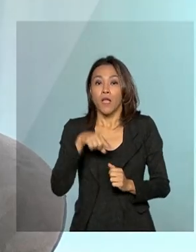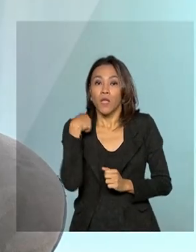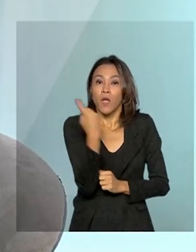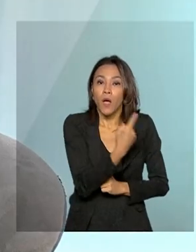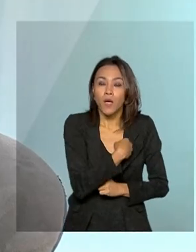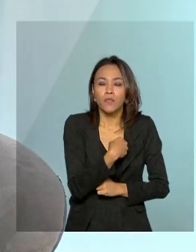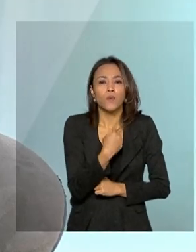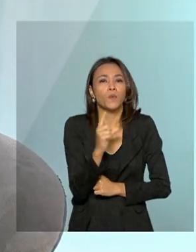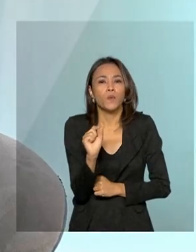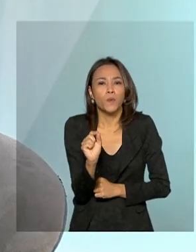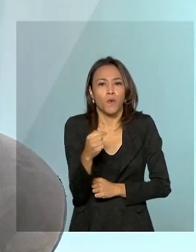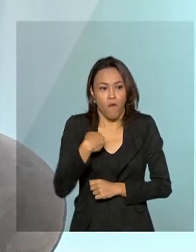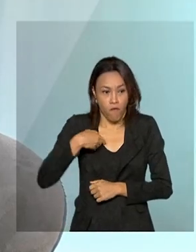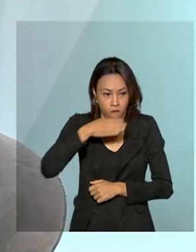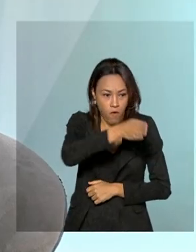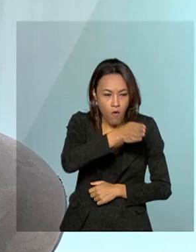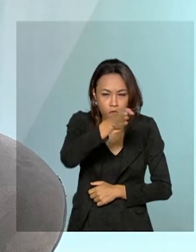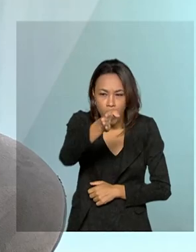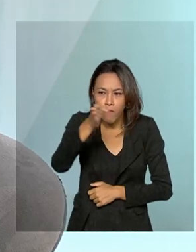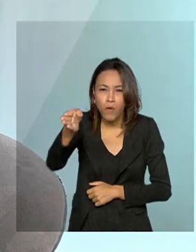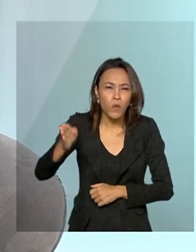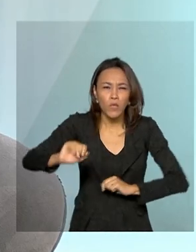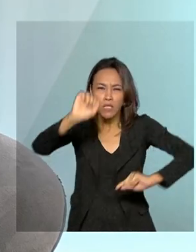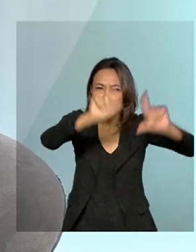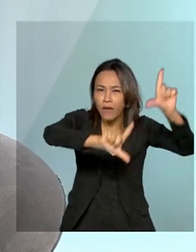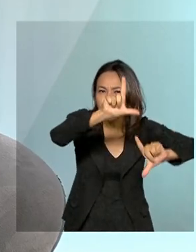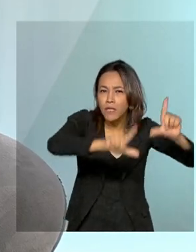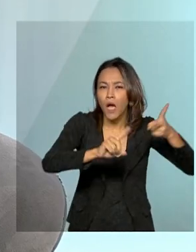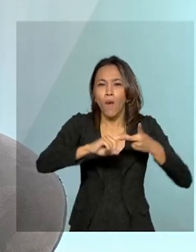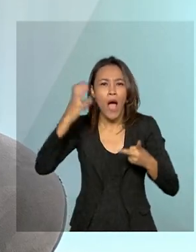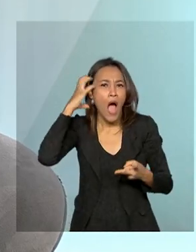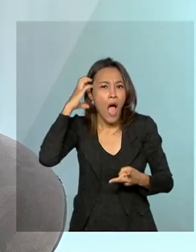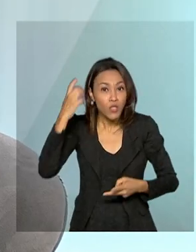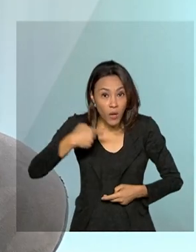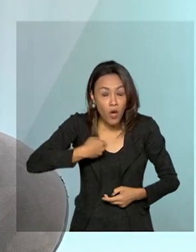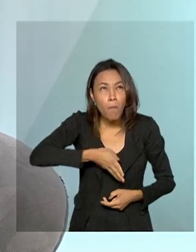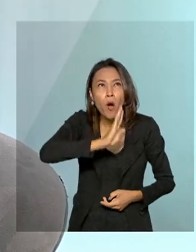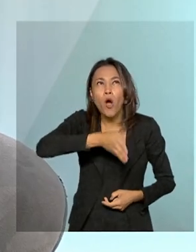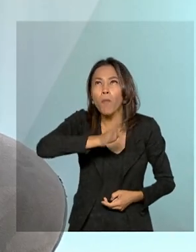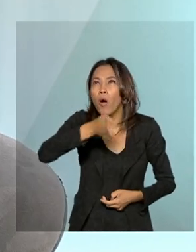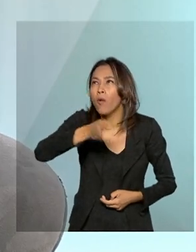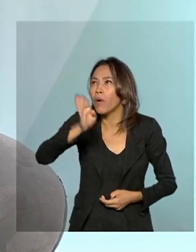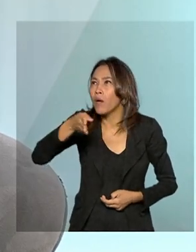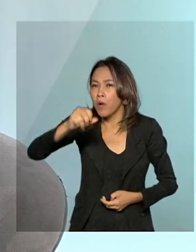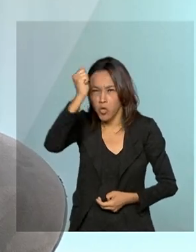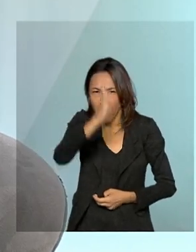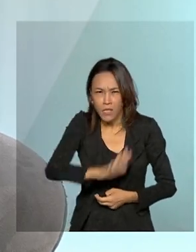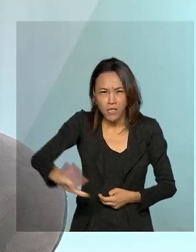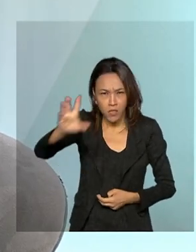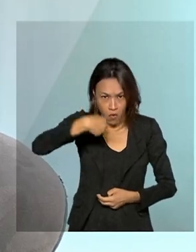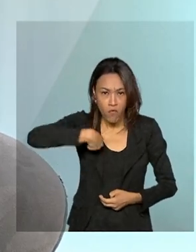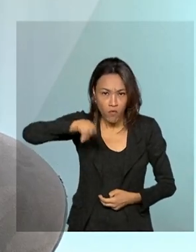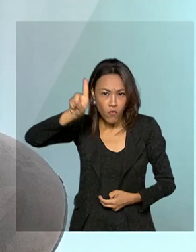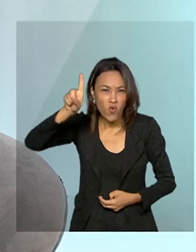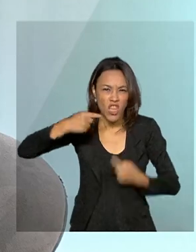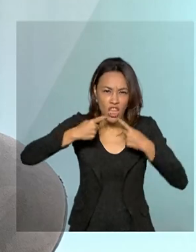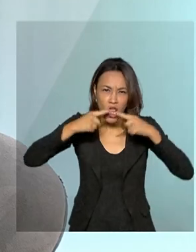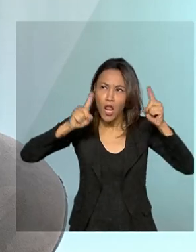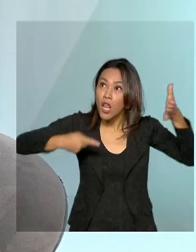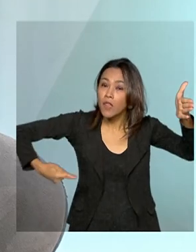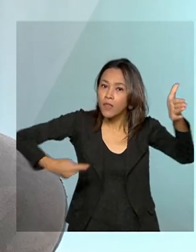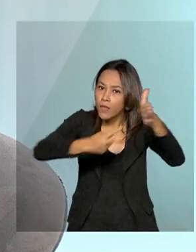Nós fomos para todas as televisões, rádios, eu andei o Brasil em todos os meios de comunicação falando,